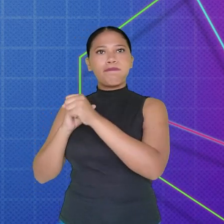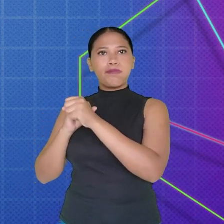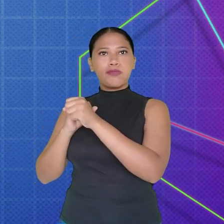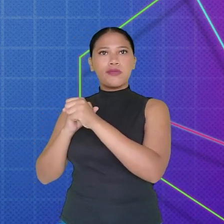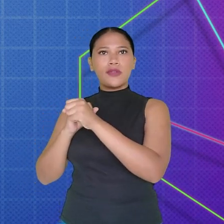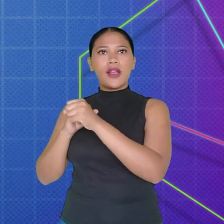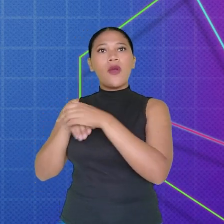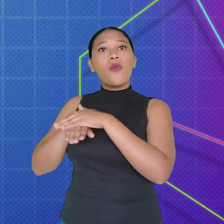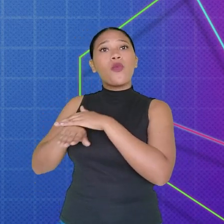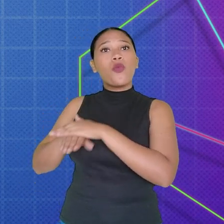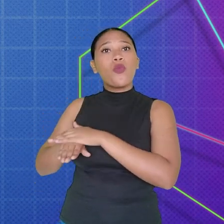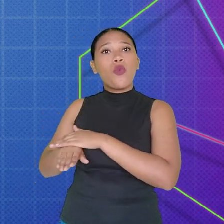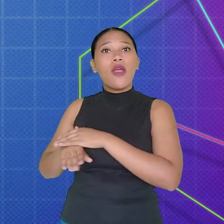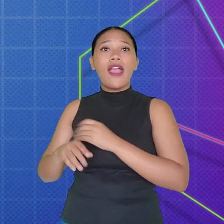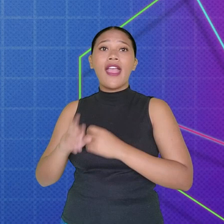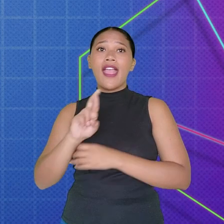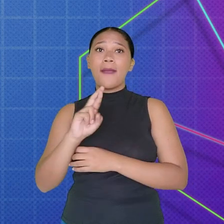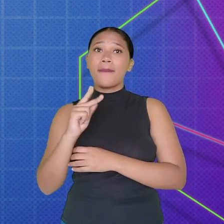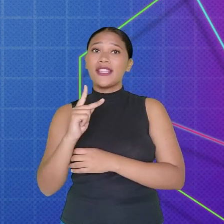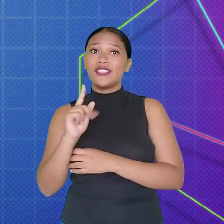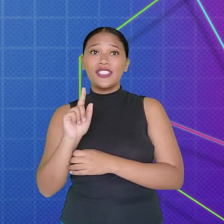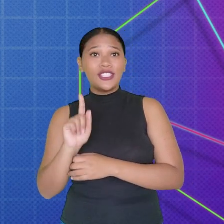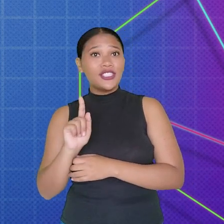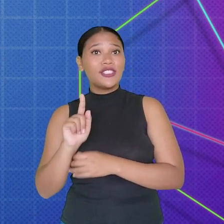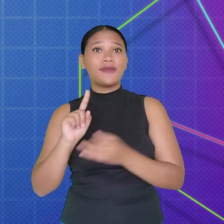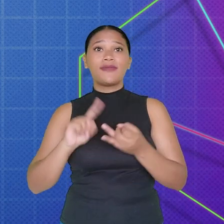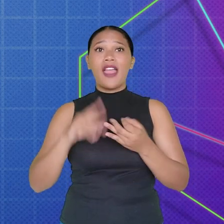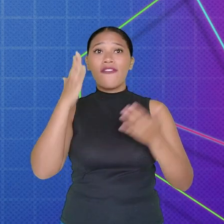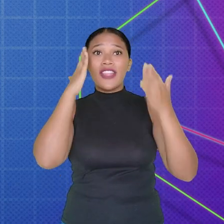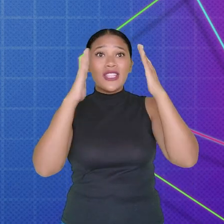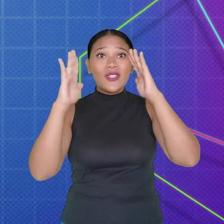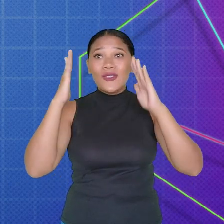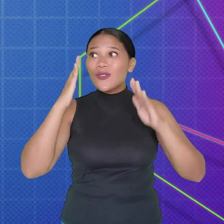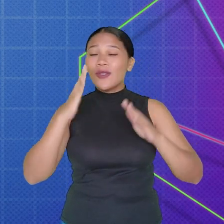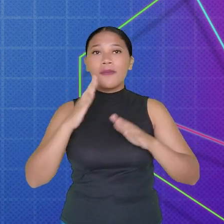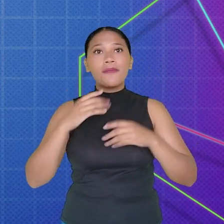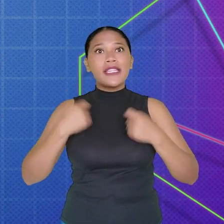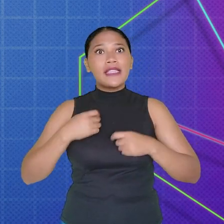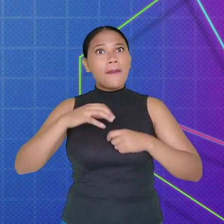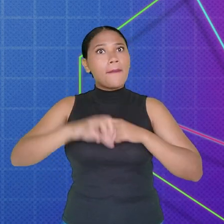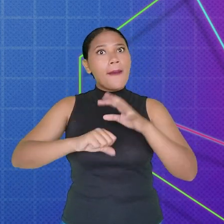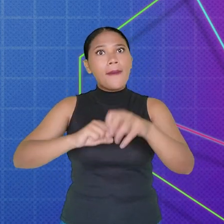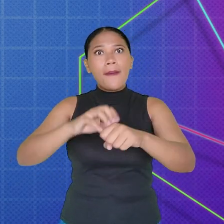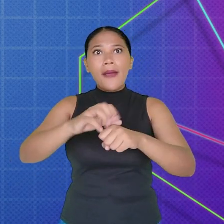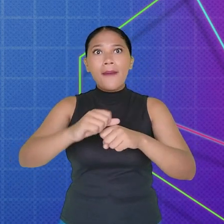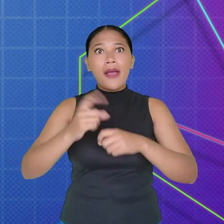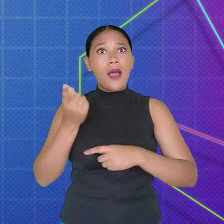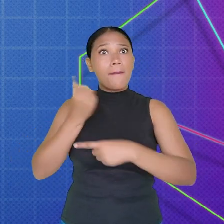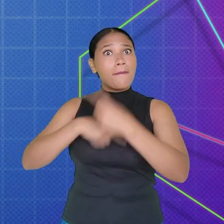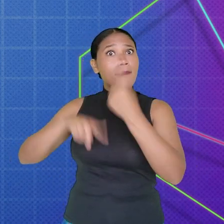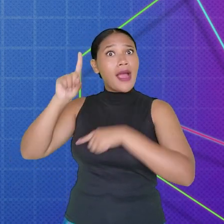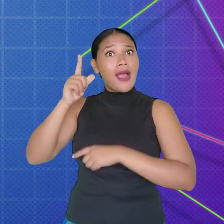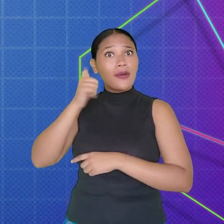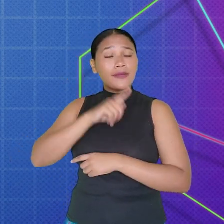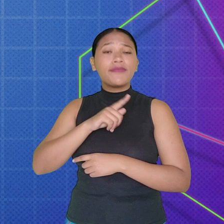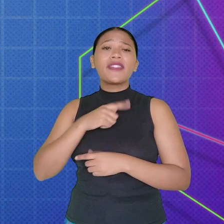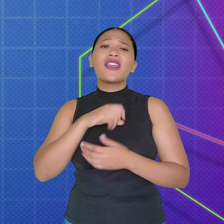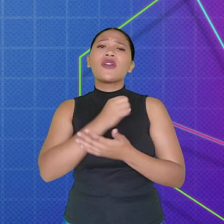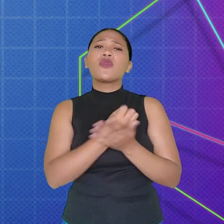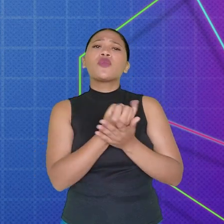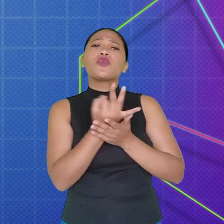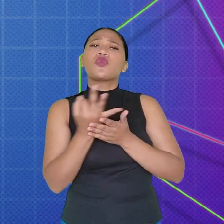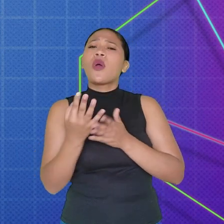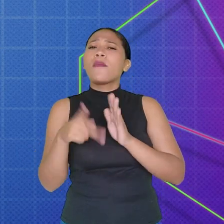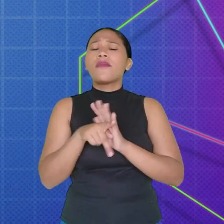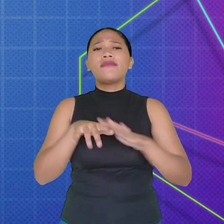Isso pode ser usado em jogos de aventura e RPG, onde o jogador precisa coletar itens para avançar no jogo. Essas são apenas